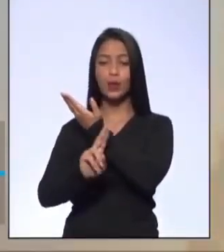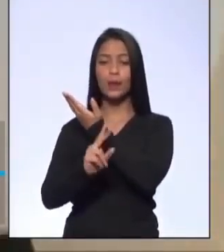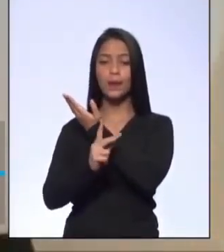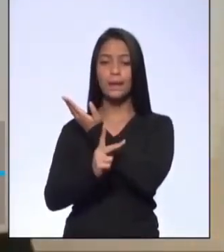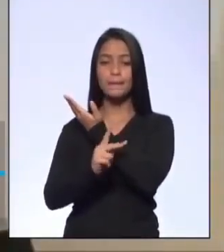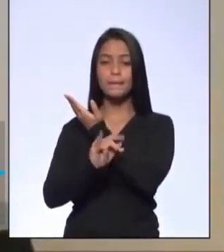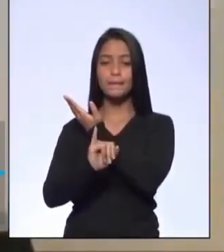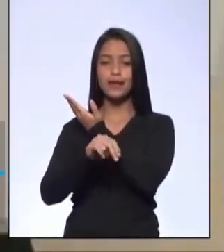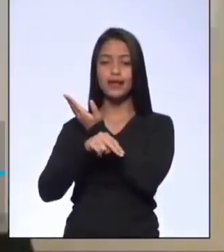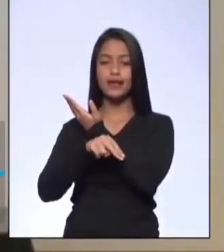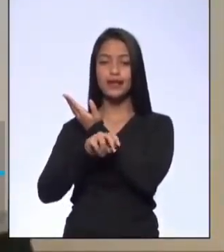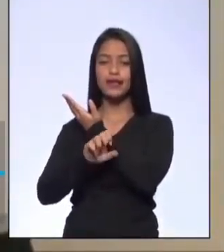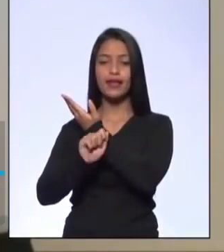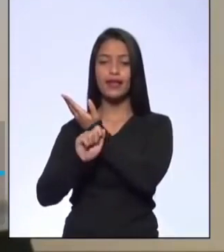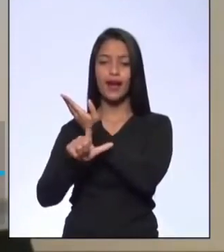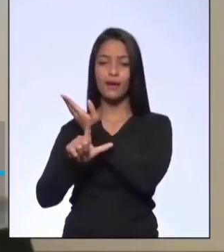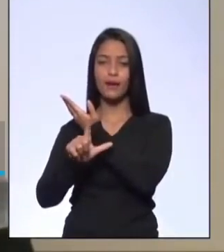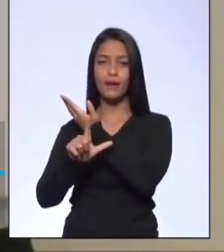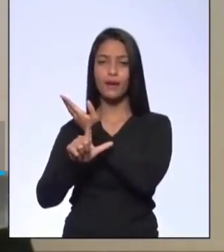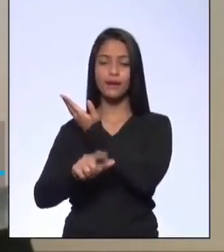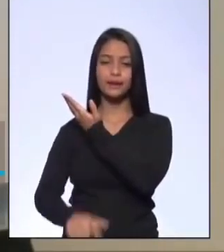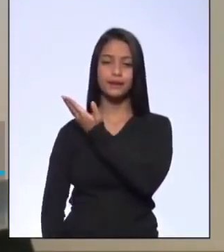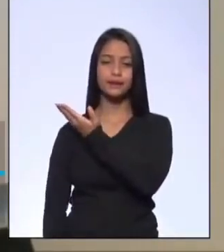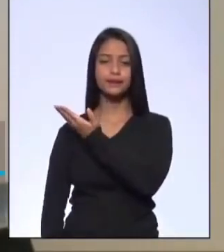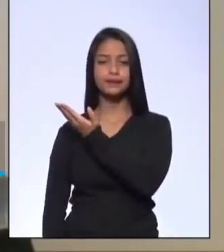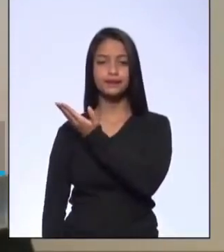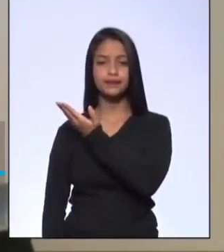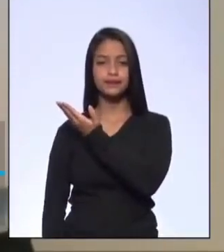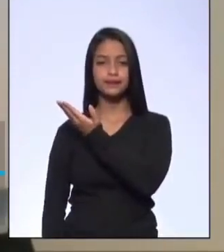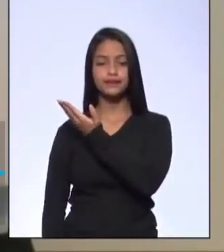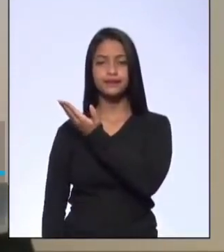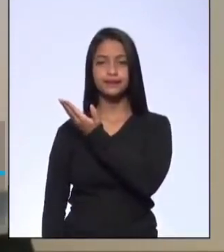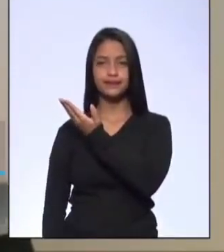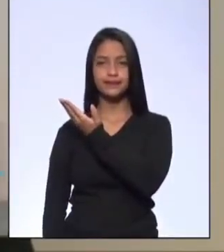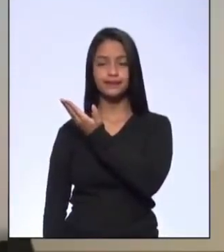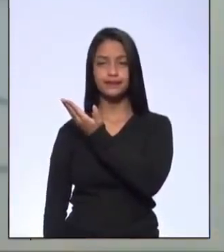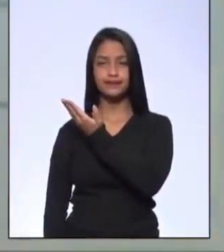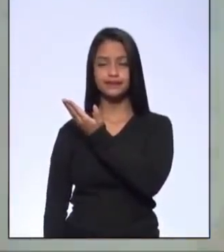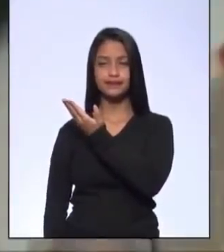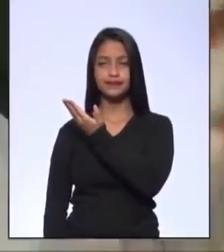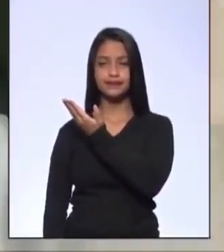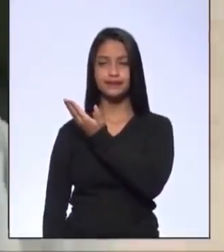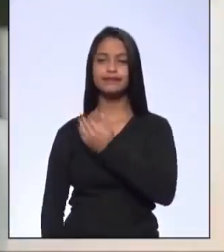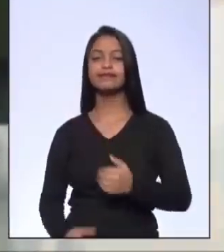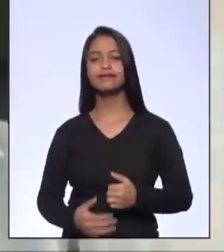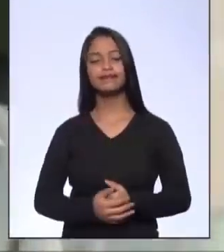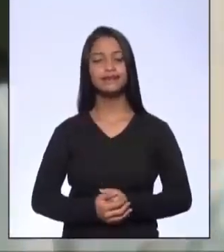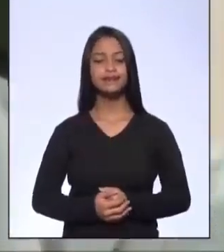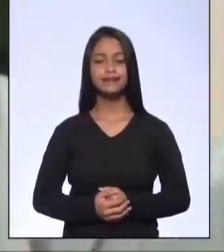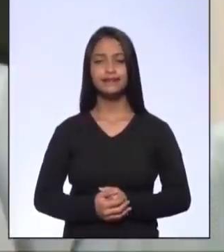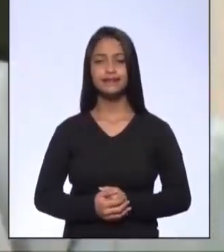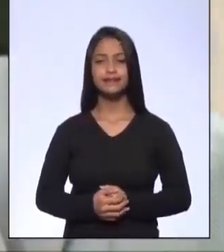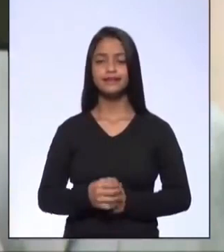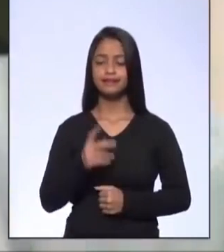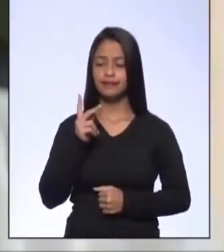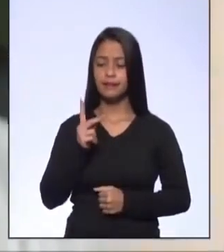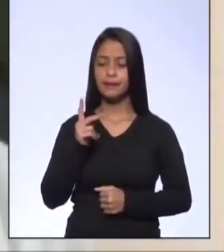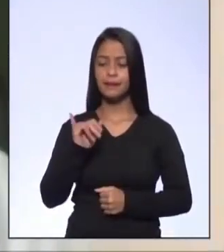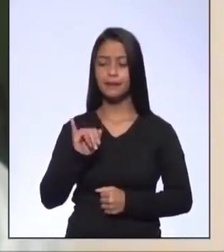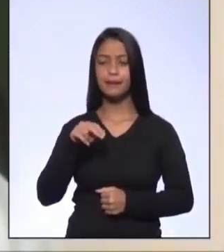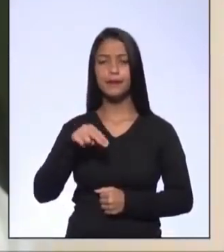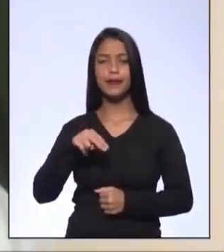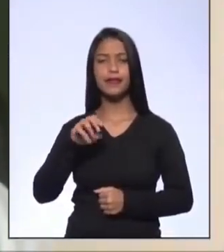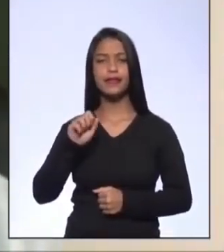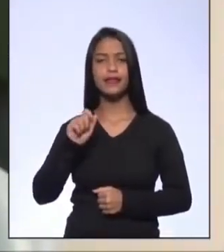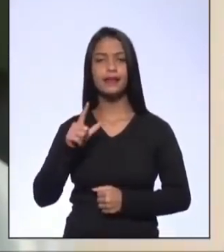Lembra até pinel, né? Pineal. Tá bom? Ela está aqui em cima. Tá? A glândula pineal,